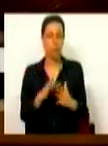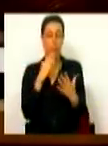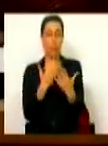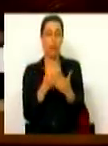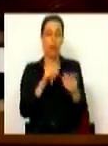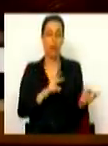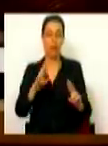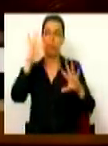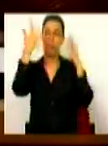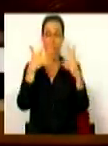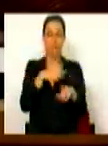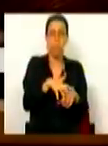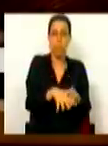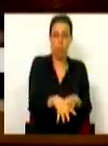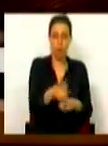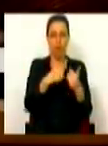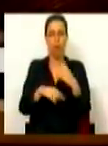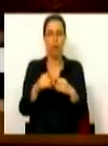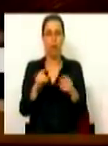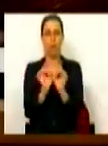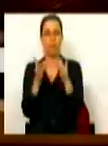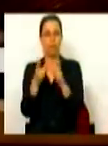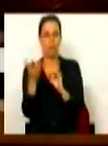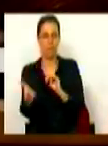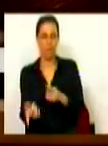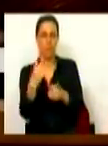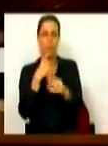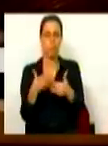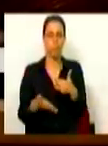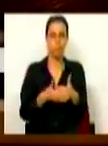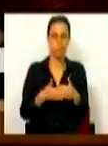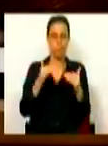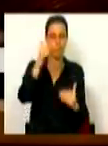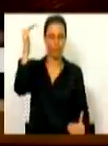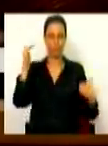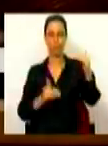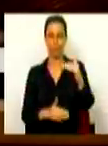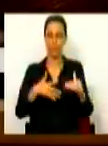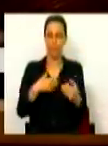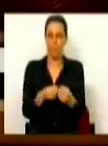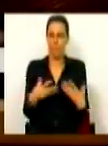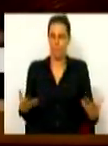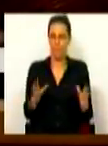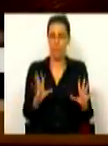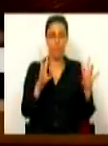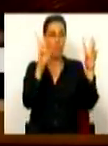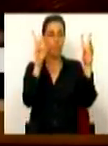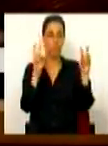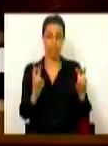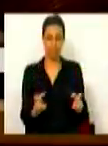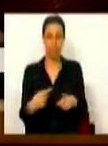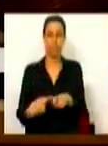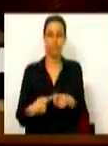impacto das alterações climáticas, da inteligência artificial, do envelhecimento e das desigualdades crescentes são temas que